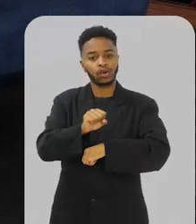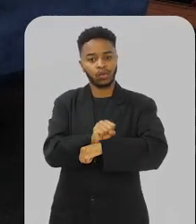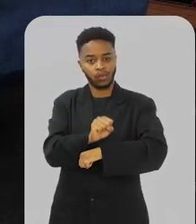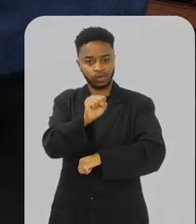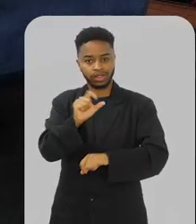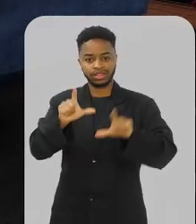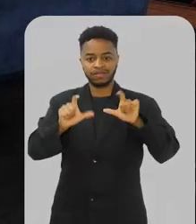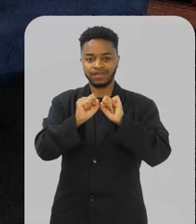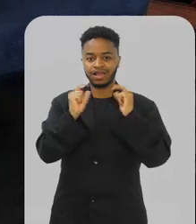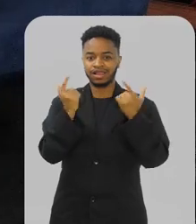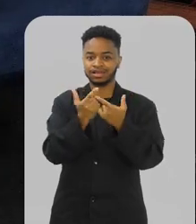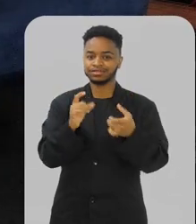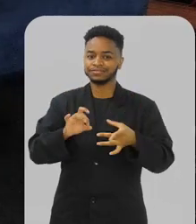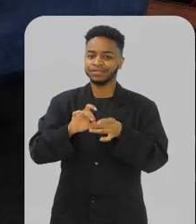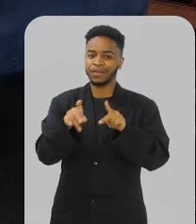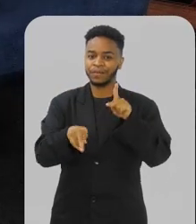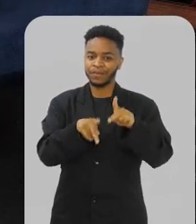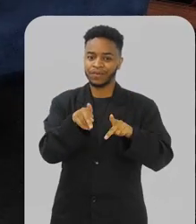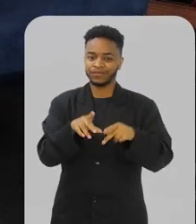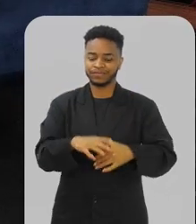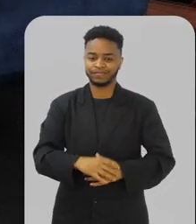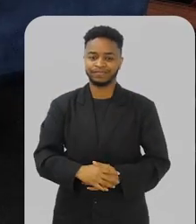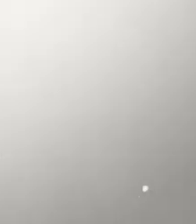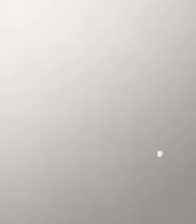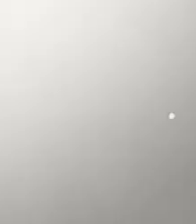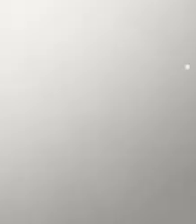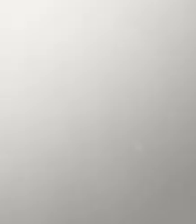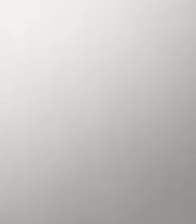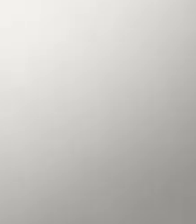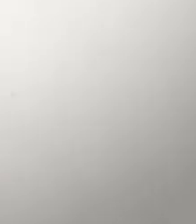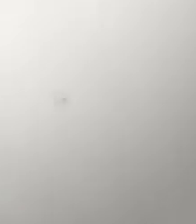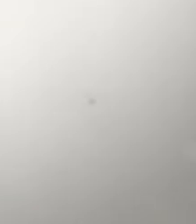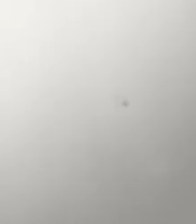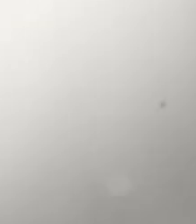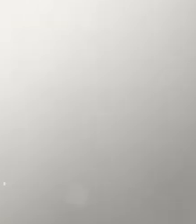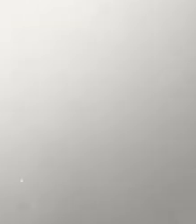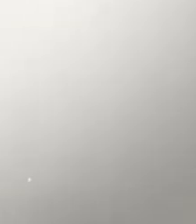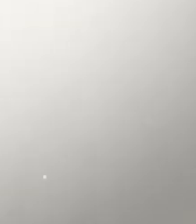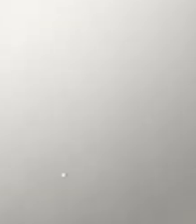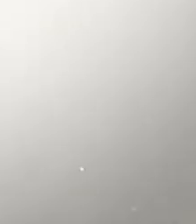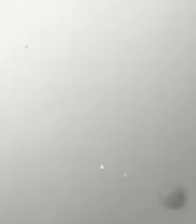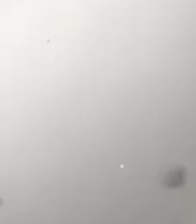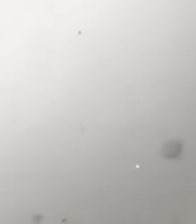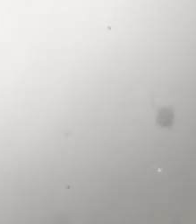às 20 horas, TV Alerj, o canal do povo.